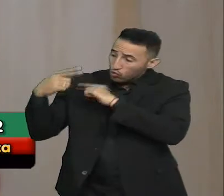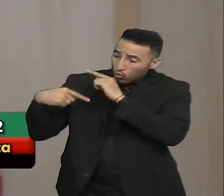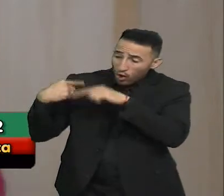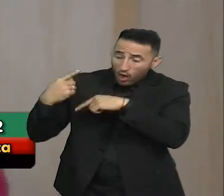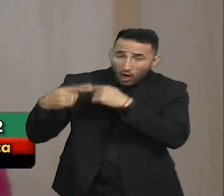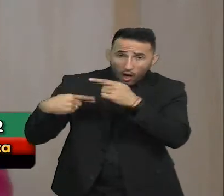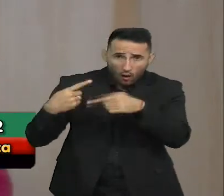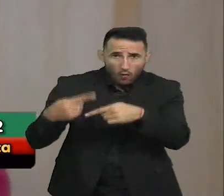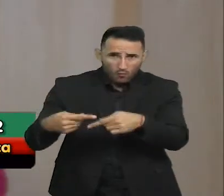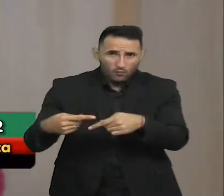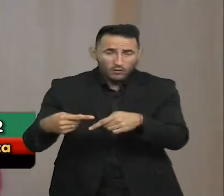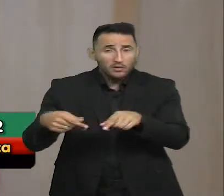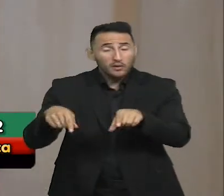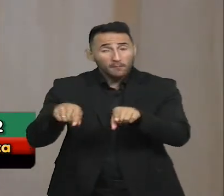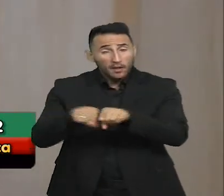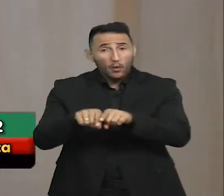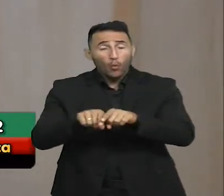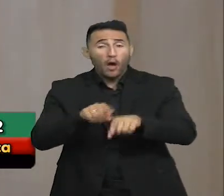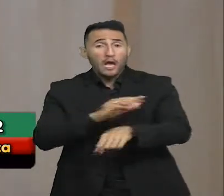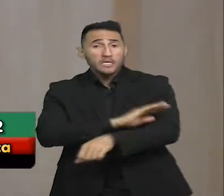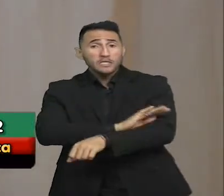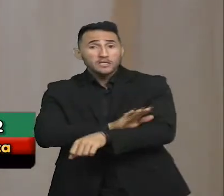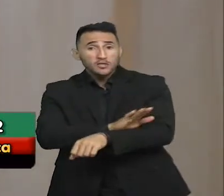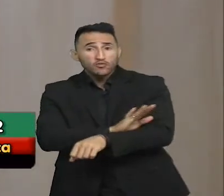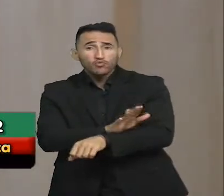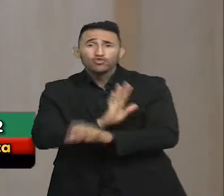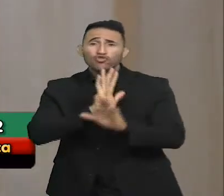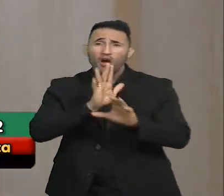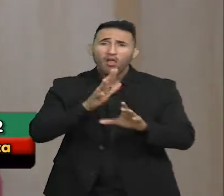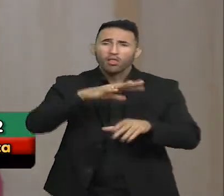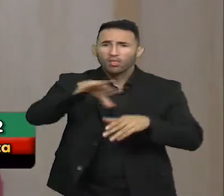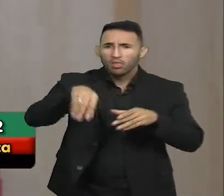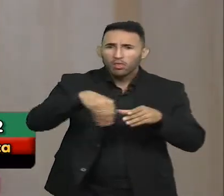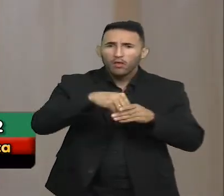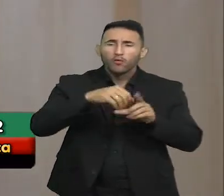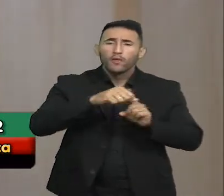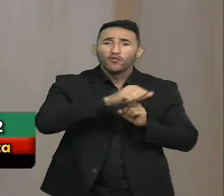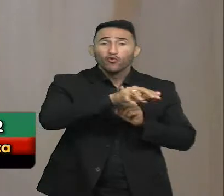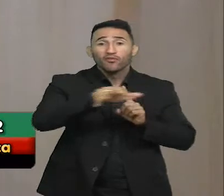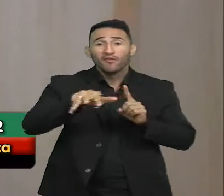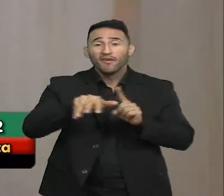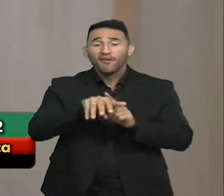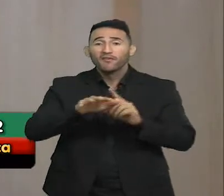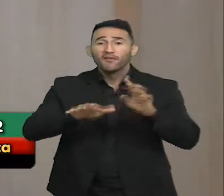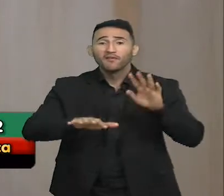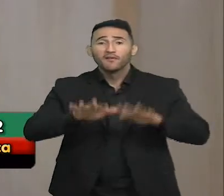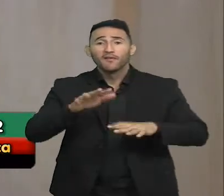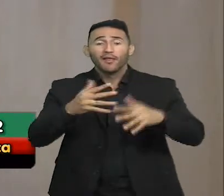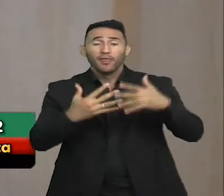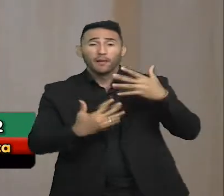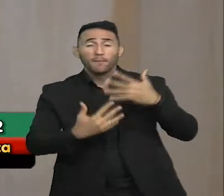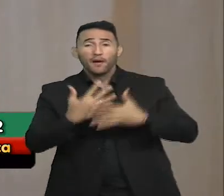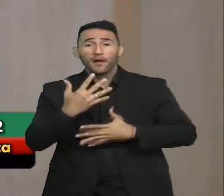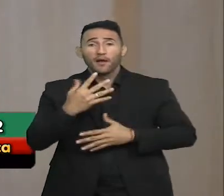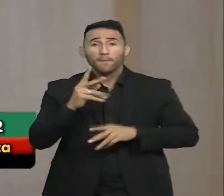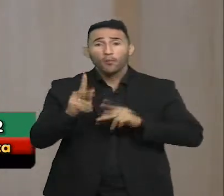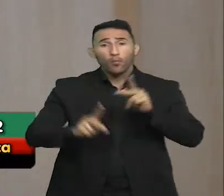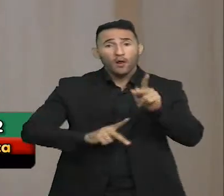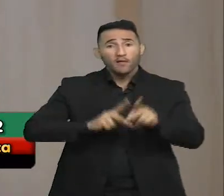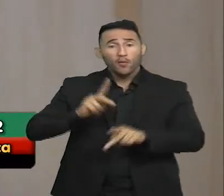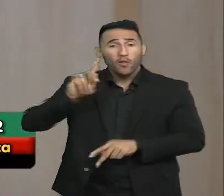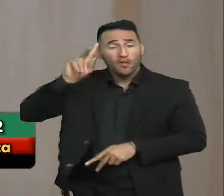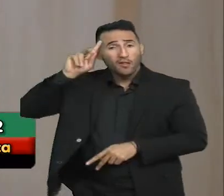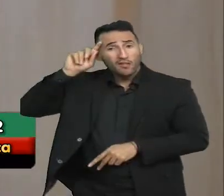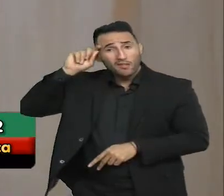racismo institucional, ambos que impedem a população negra de se